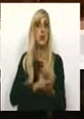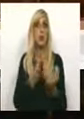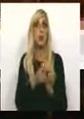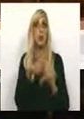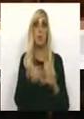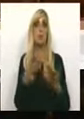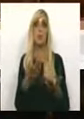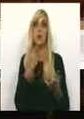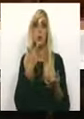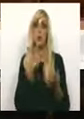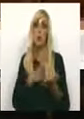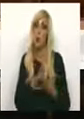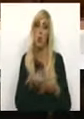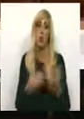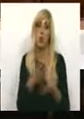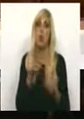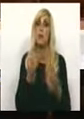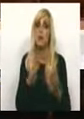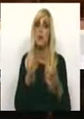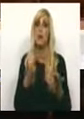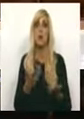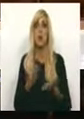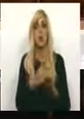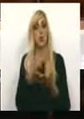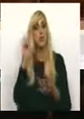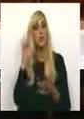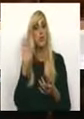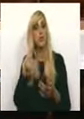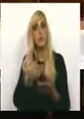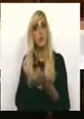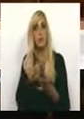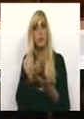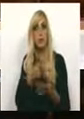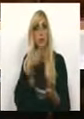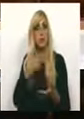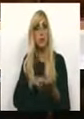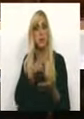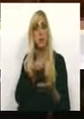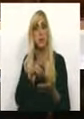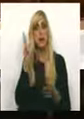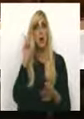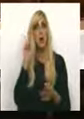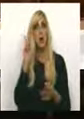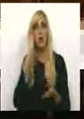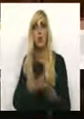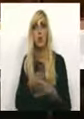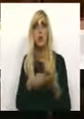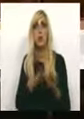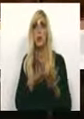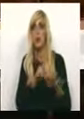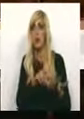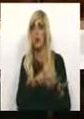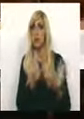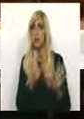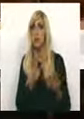não podemos deixar de continuar a valorizar os nossos recursos, tanto mais que neste caso em concreto o valor continua intacto e deve